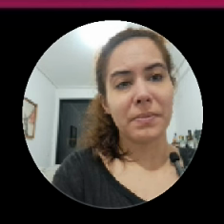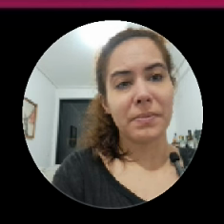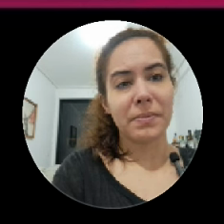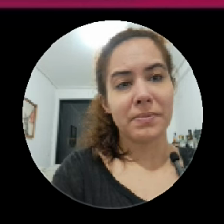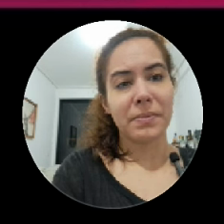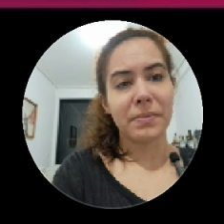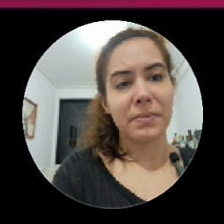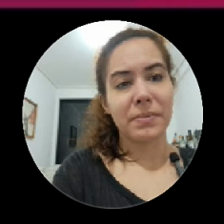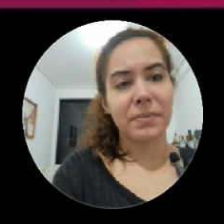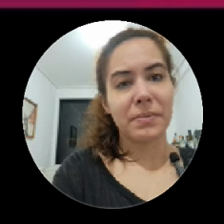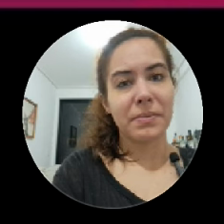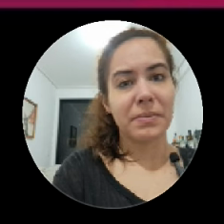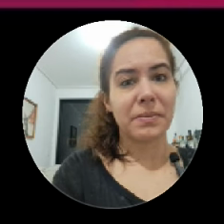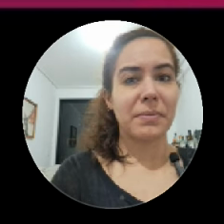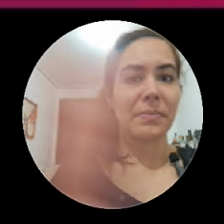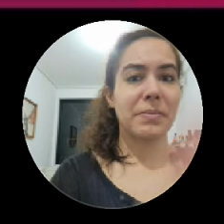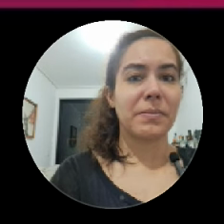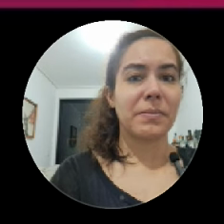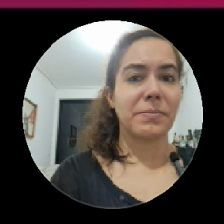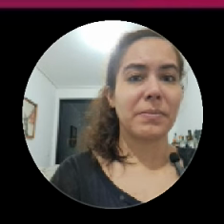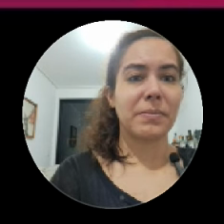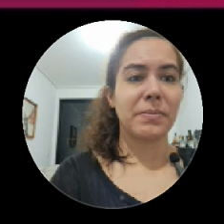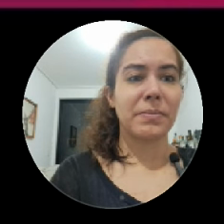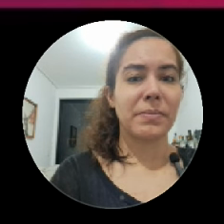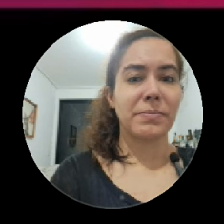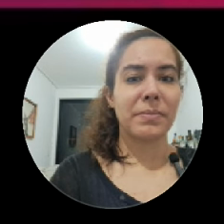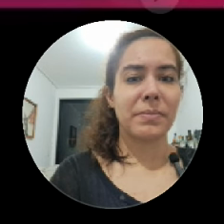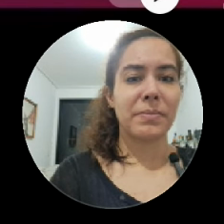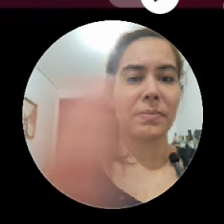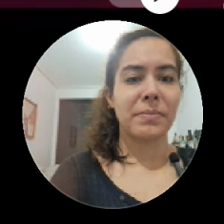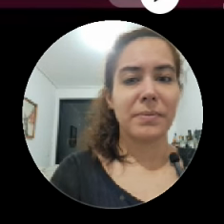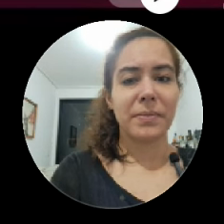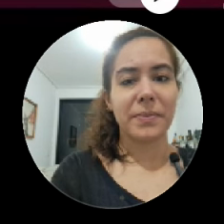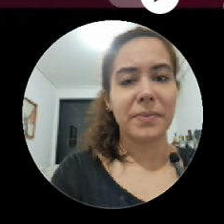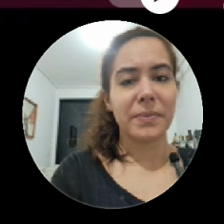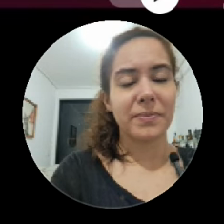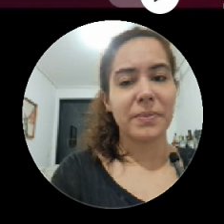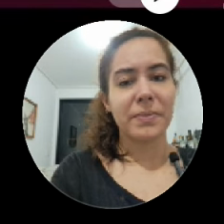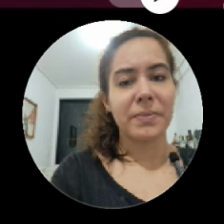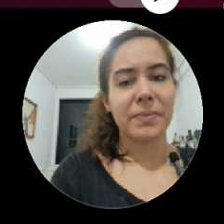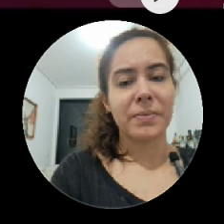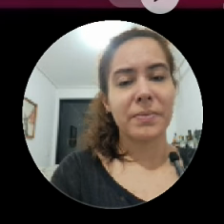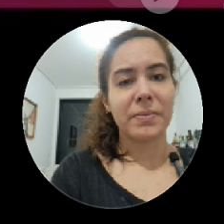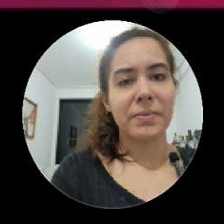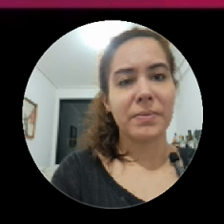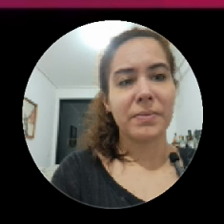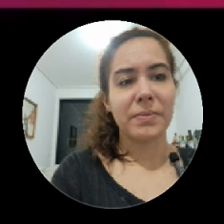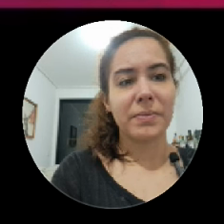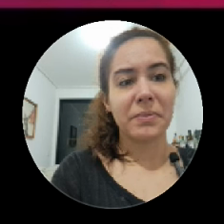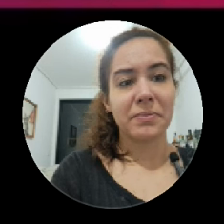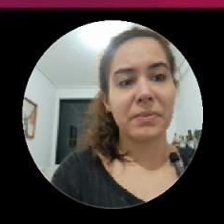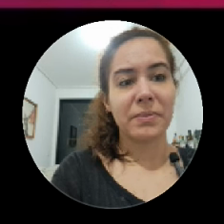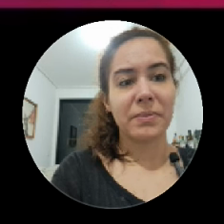Ego não é possível. Não é possível que o nosso espírito me